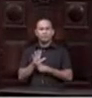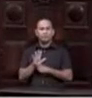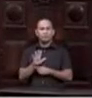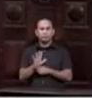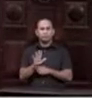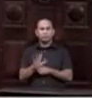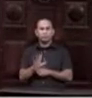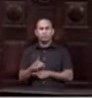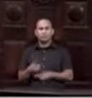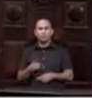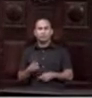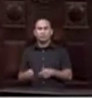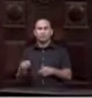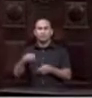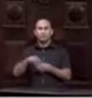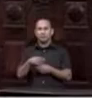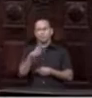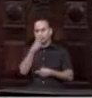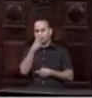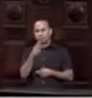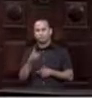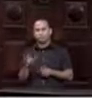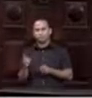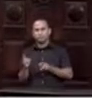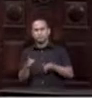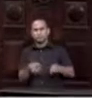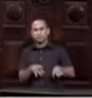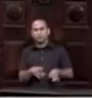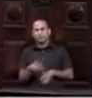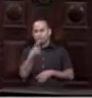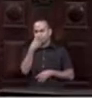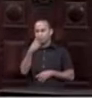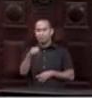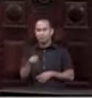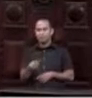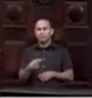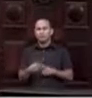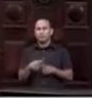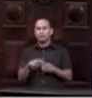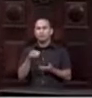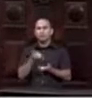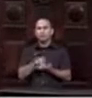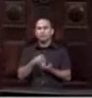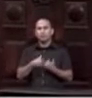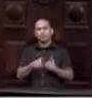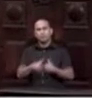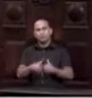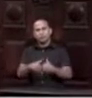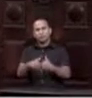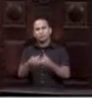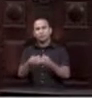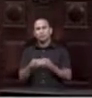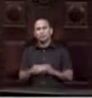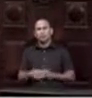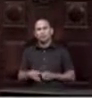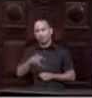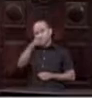são jogadas na lata de lixo em função da descontinuidade do repasse